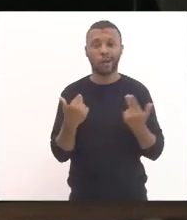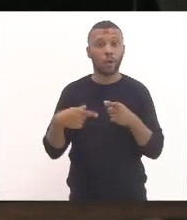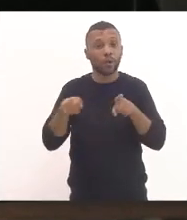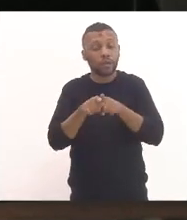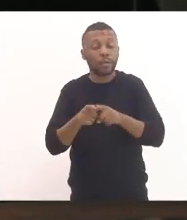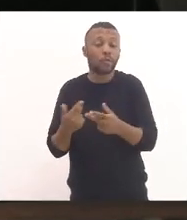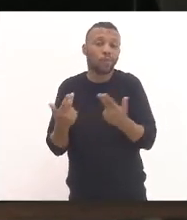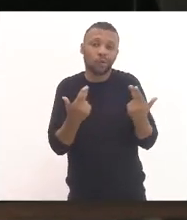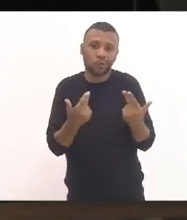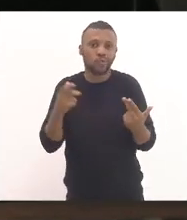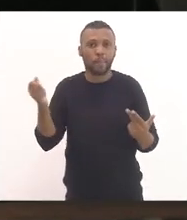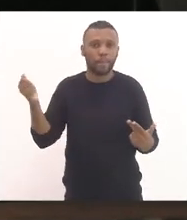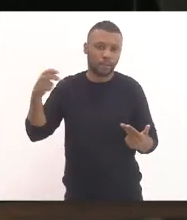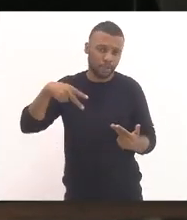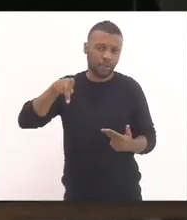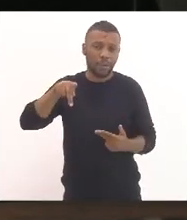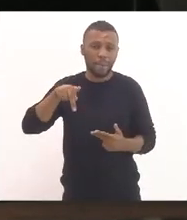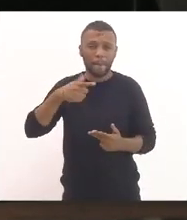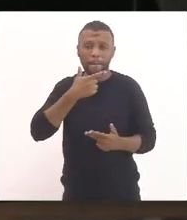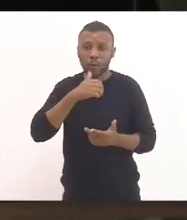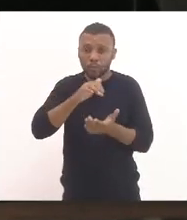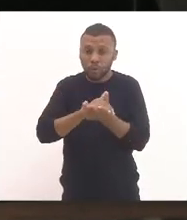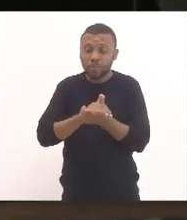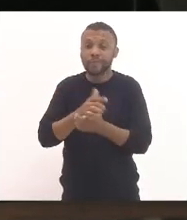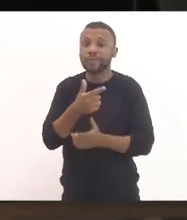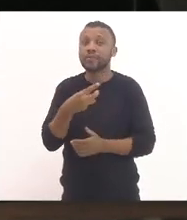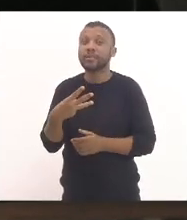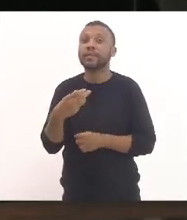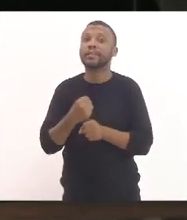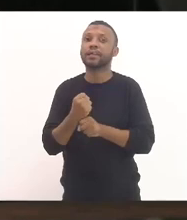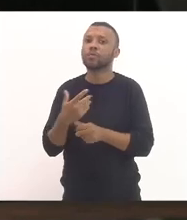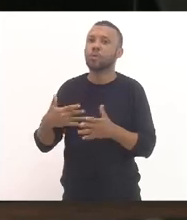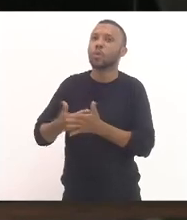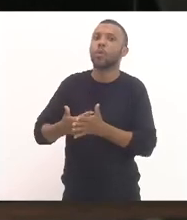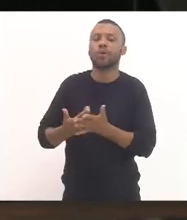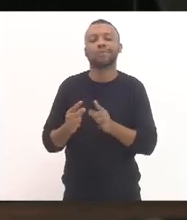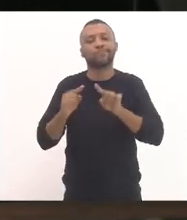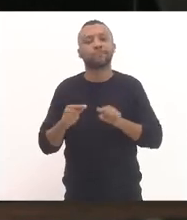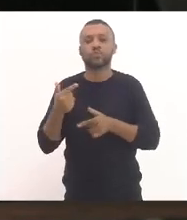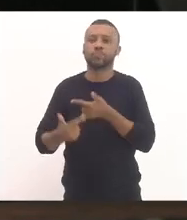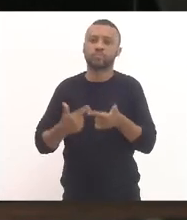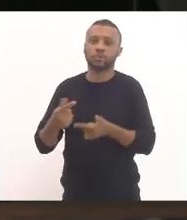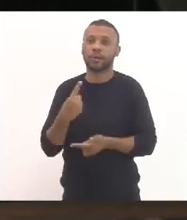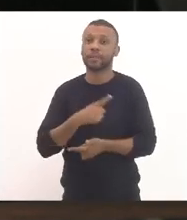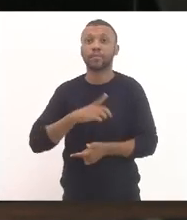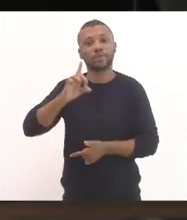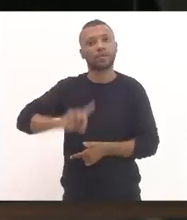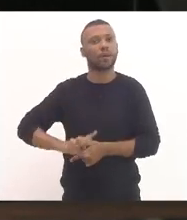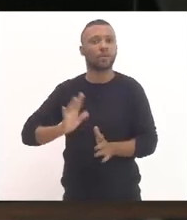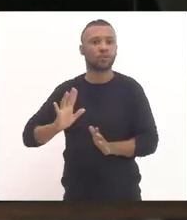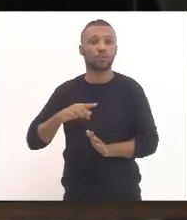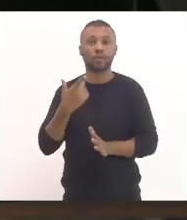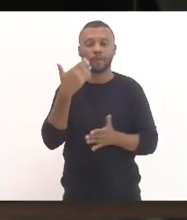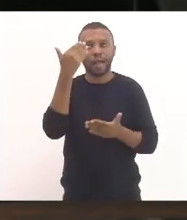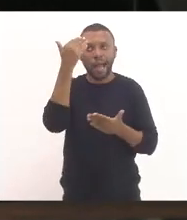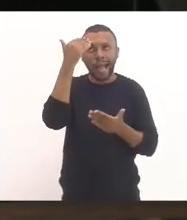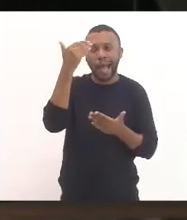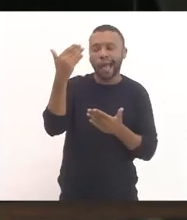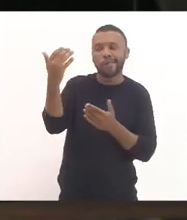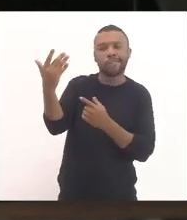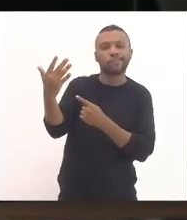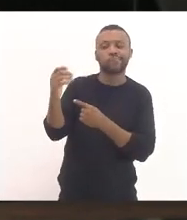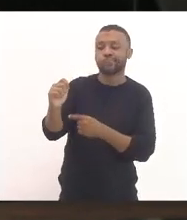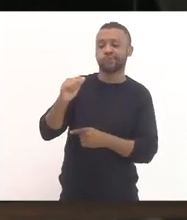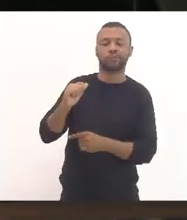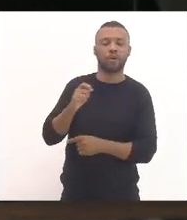sou pensionista meu marido também ser fechado 23 anos então eu acho que eu tenho esse direito nós temos esse direito nós vamos agraciada Deputado